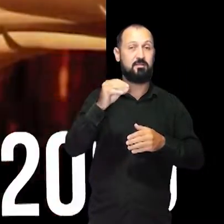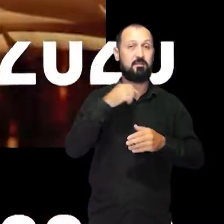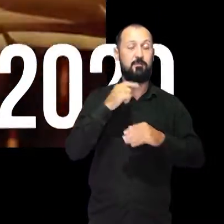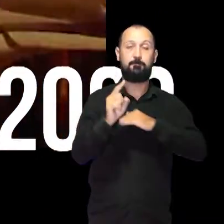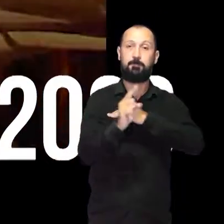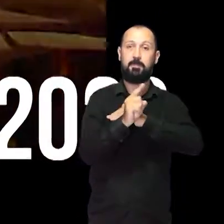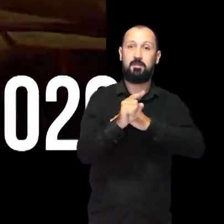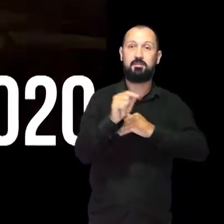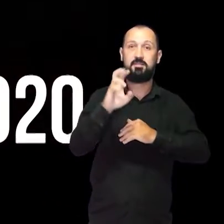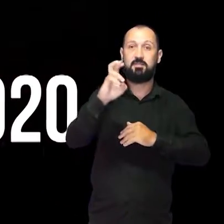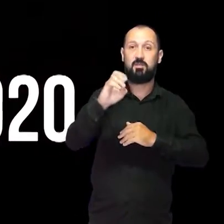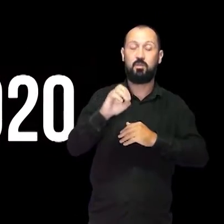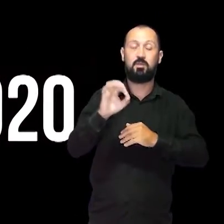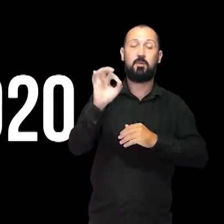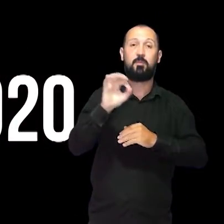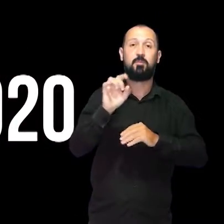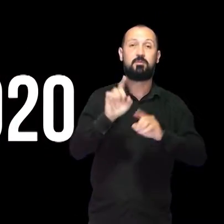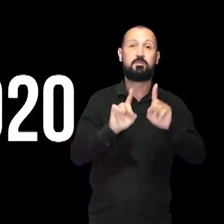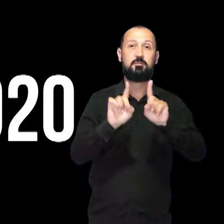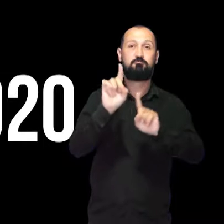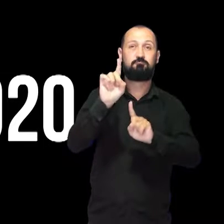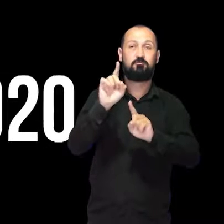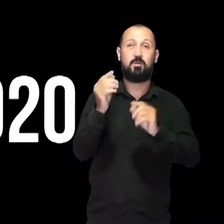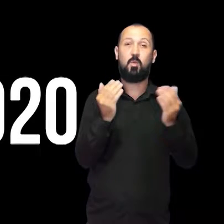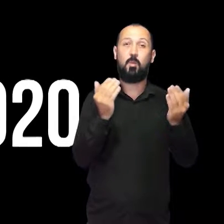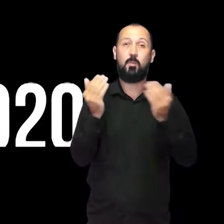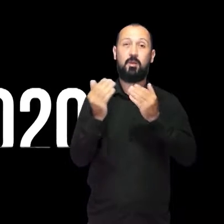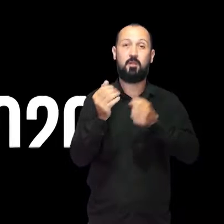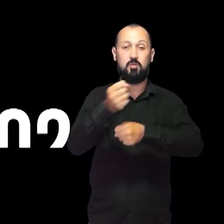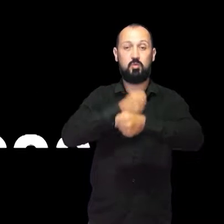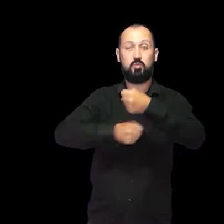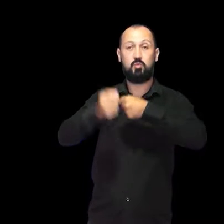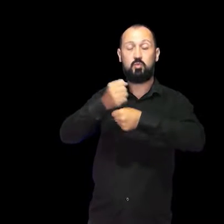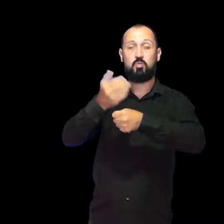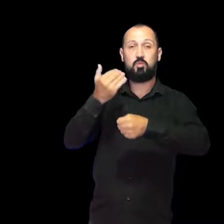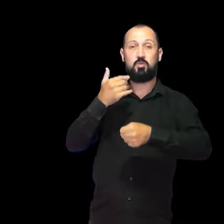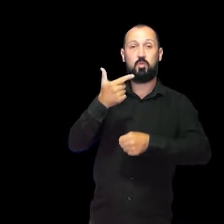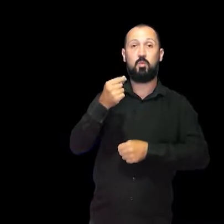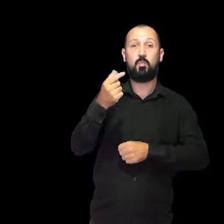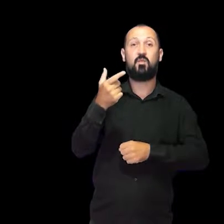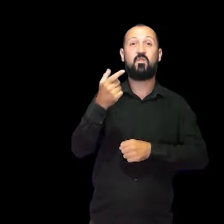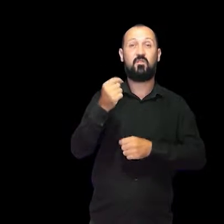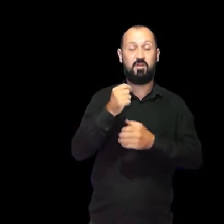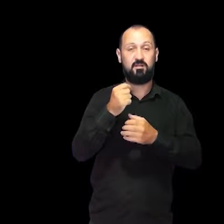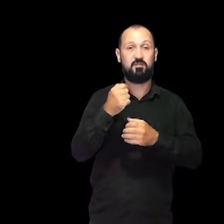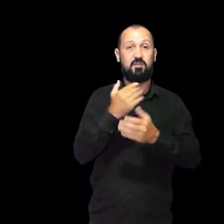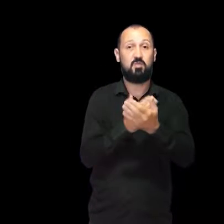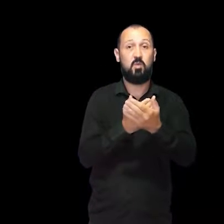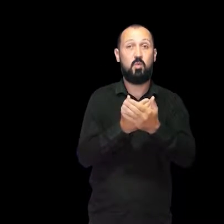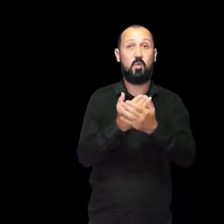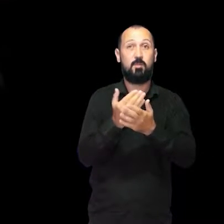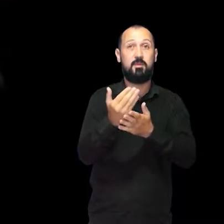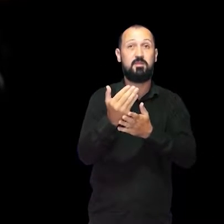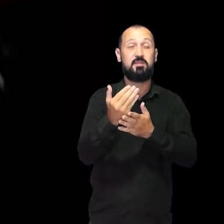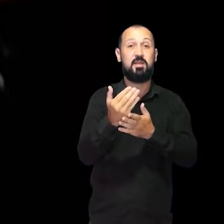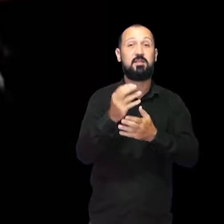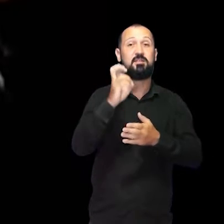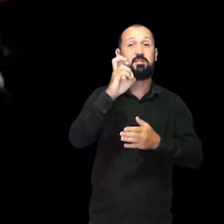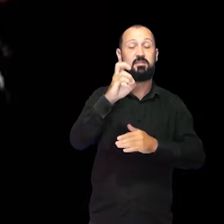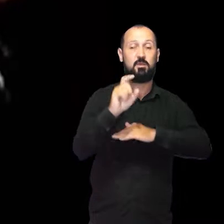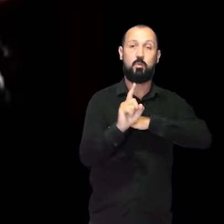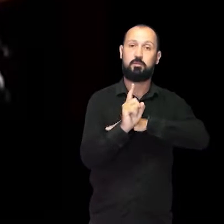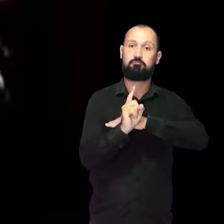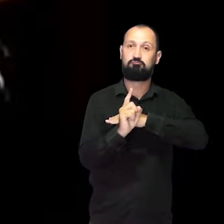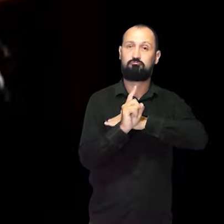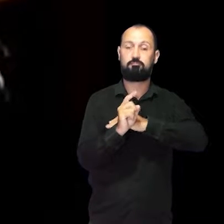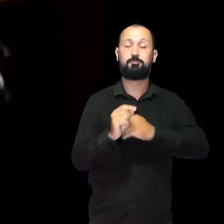50% a mais quando comparado com o mesmo período de 2020, ano em que a entidade realizou 5 atendimentos.